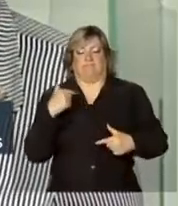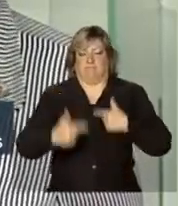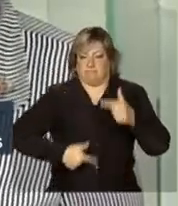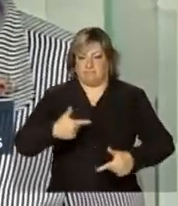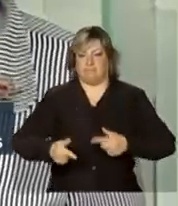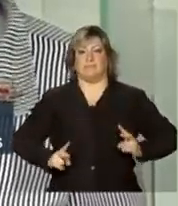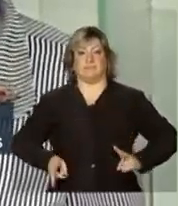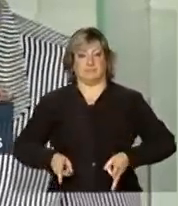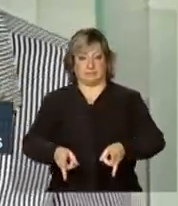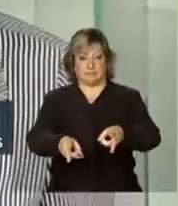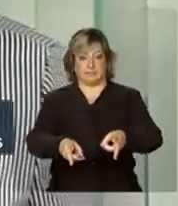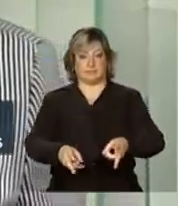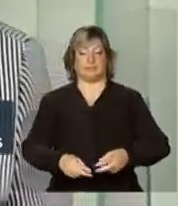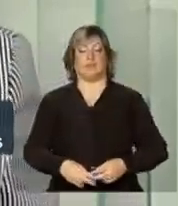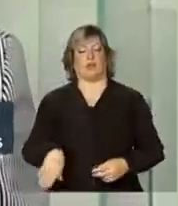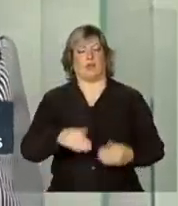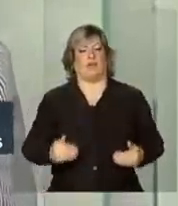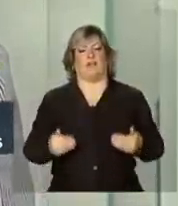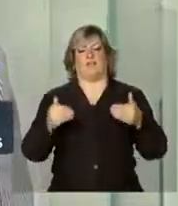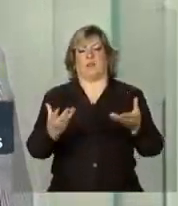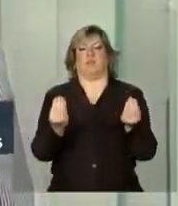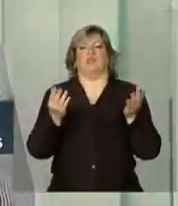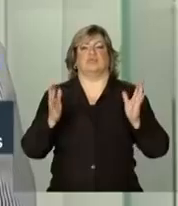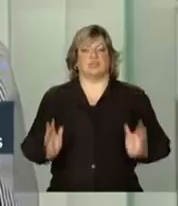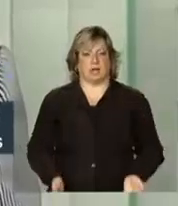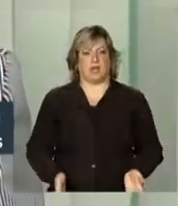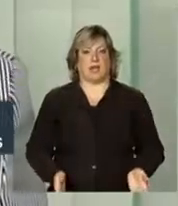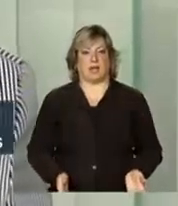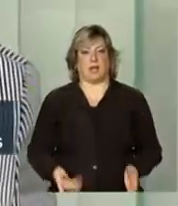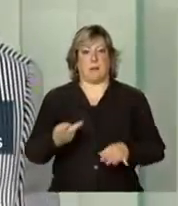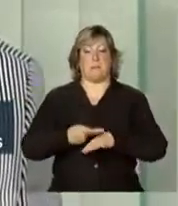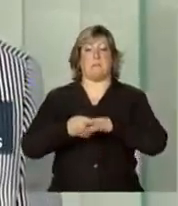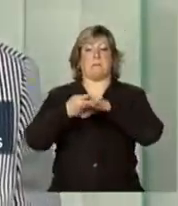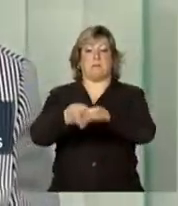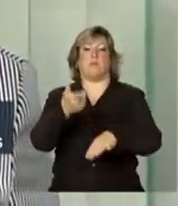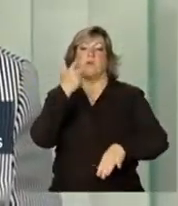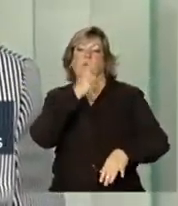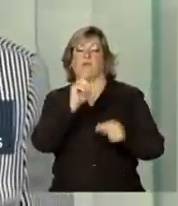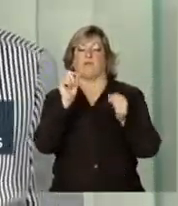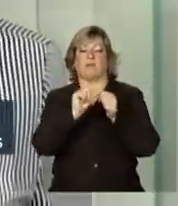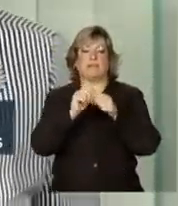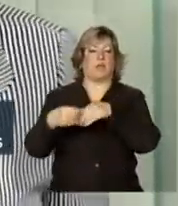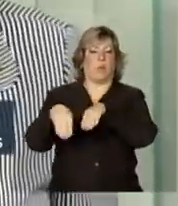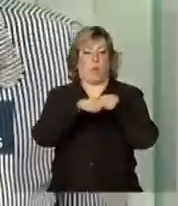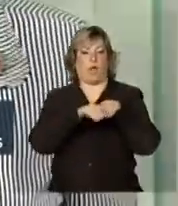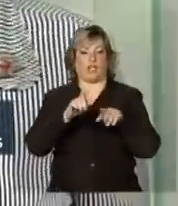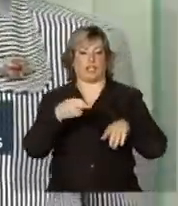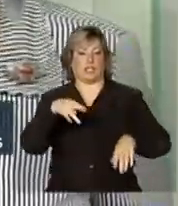como o Glaucio já falou, no prêmio Construindo a Igualdade de Gênero,